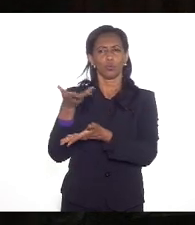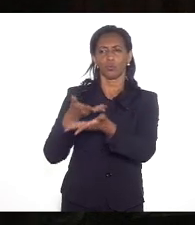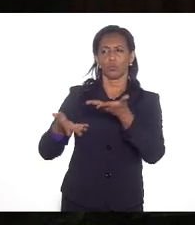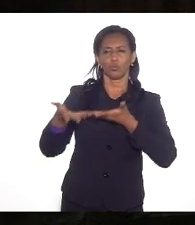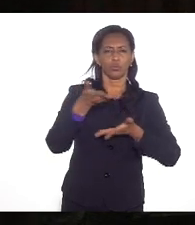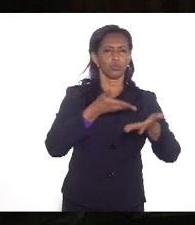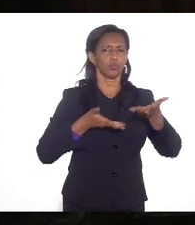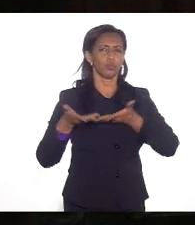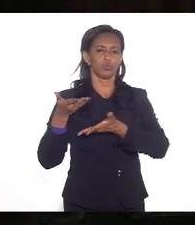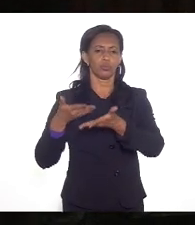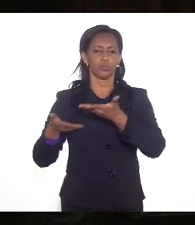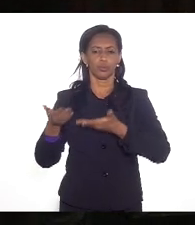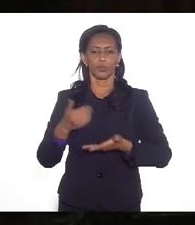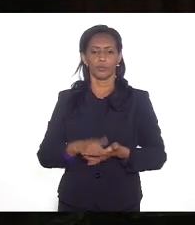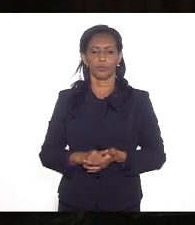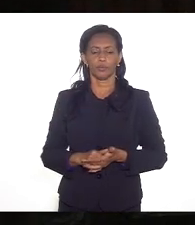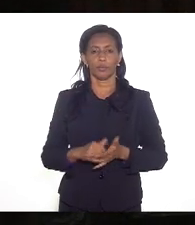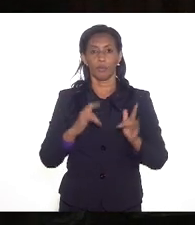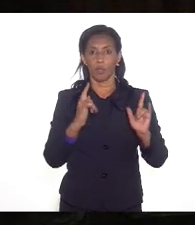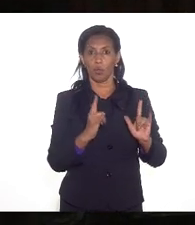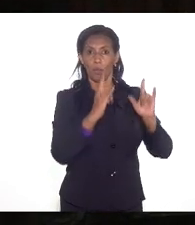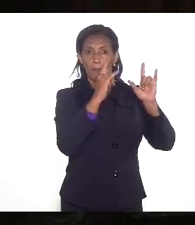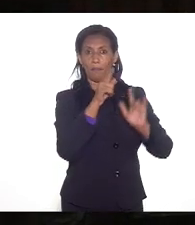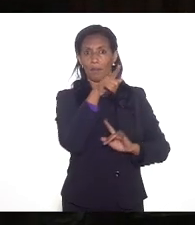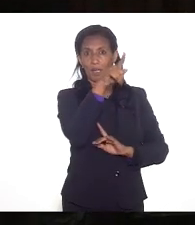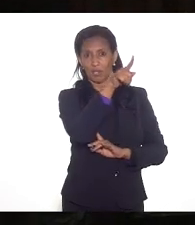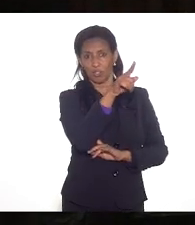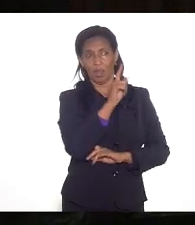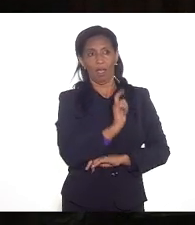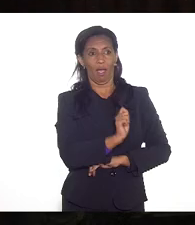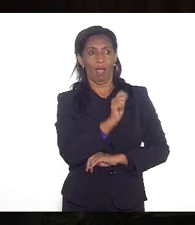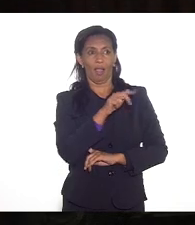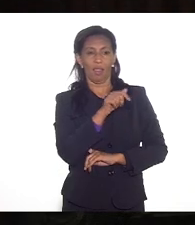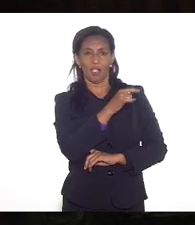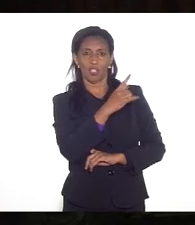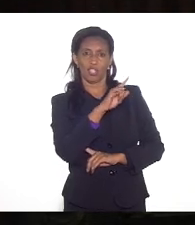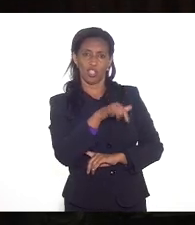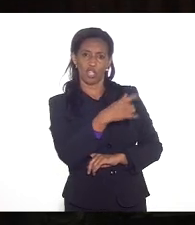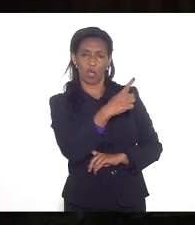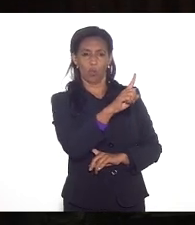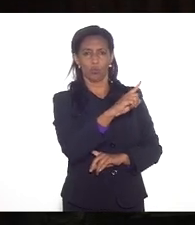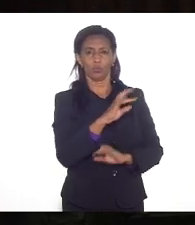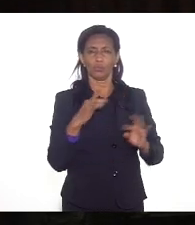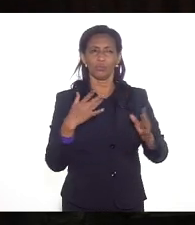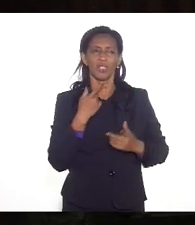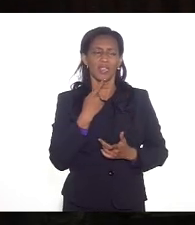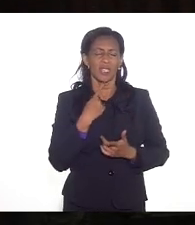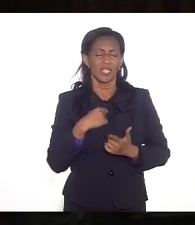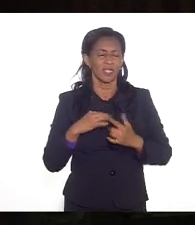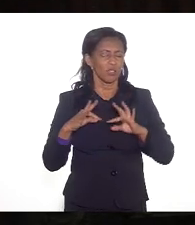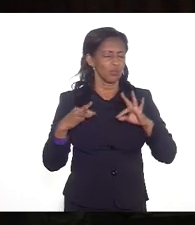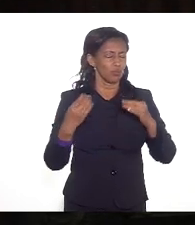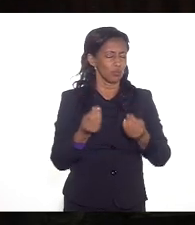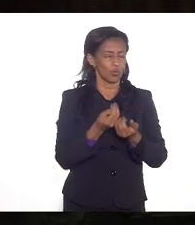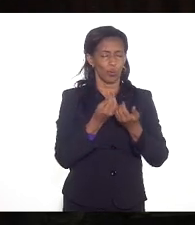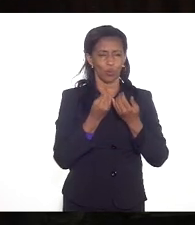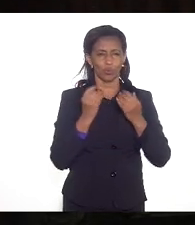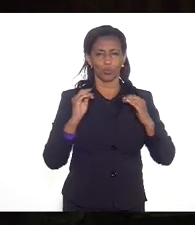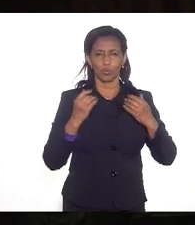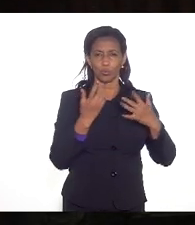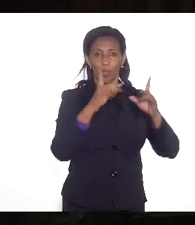participaram da construção do prédio lá da alerj conhecido como a lesão Desejo a todos sucesso